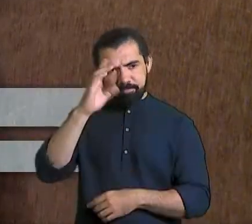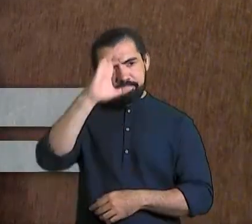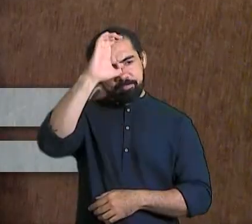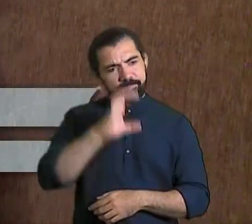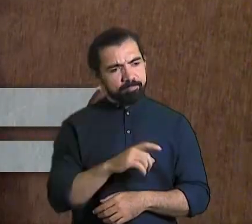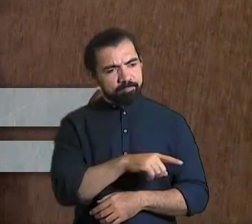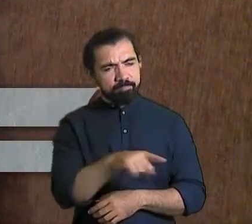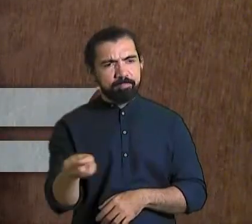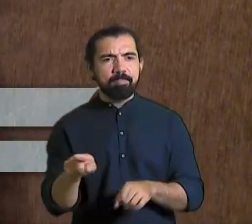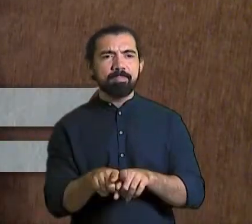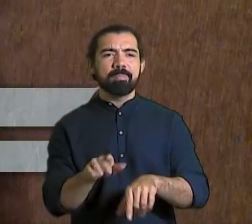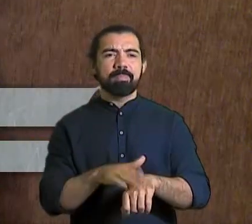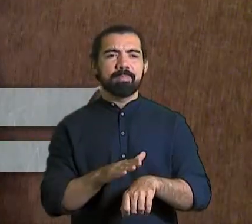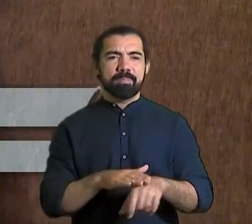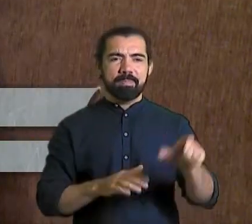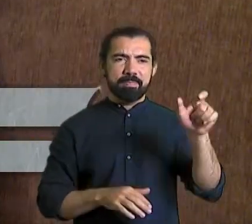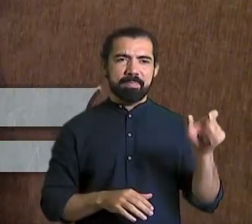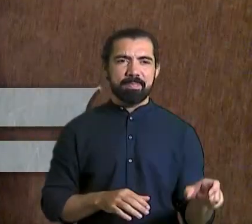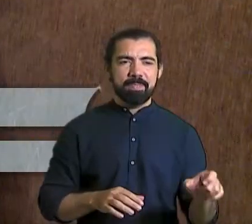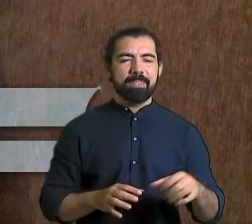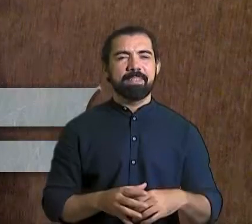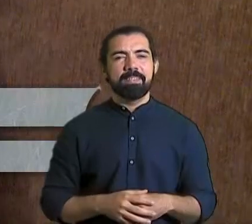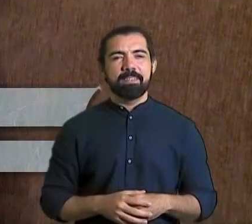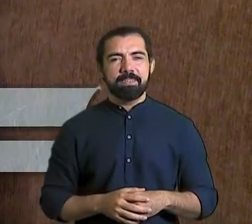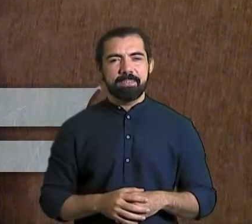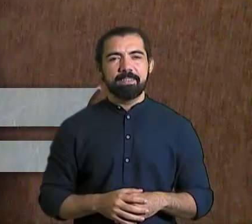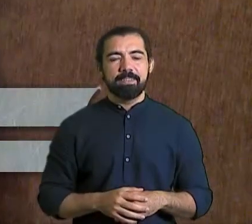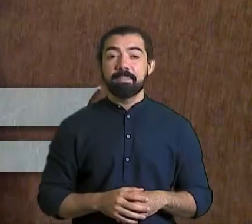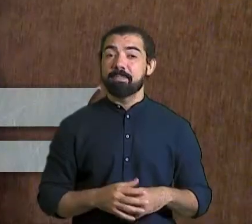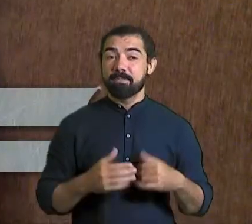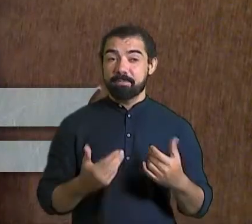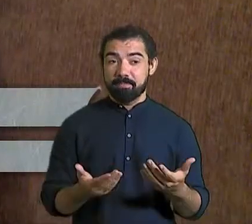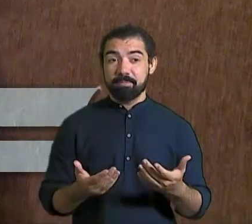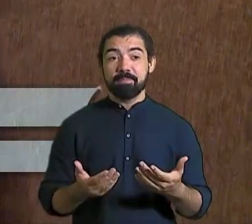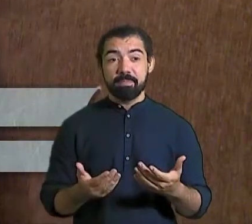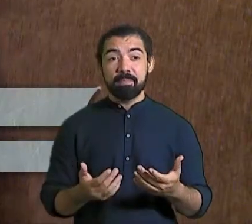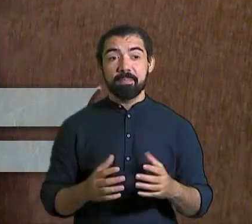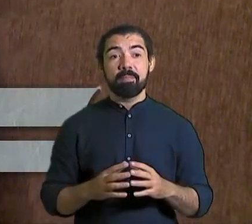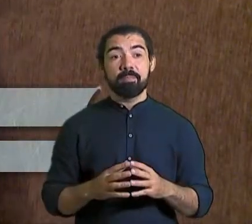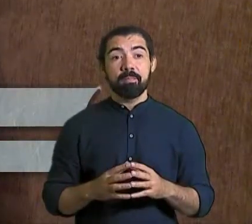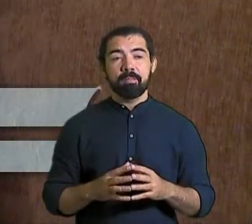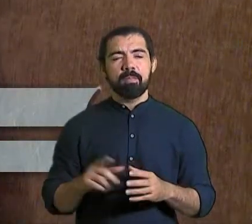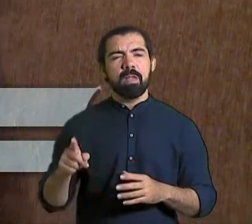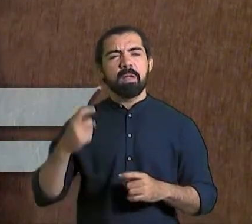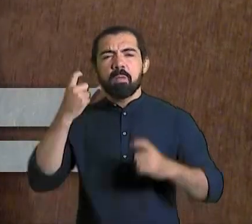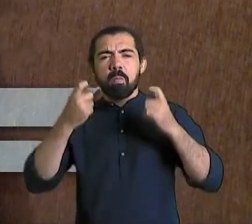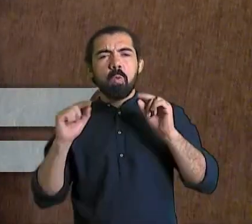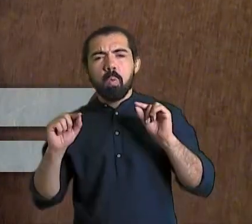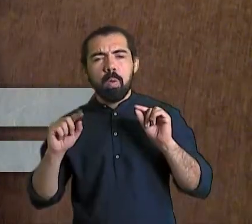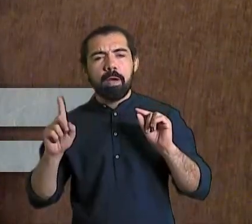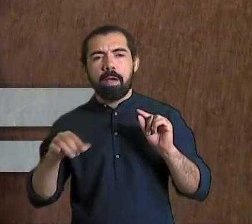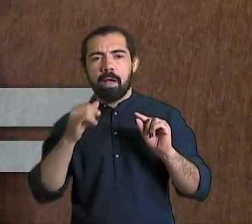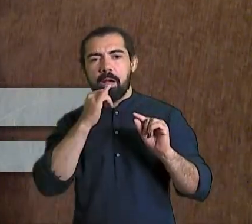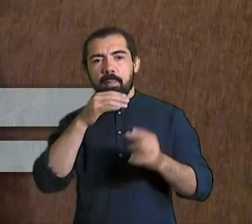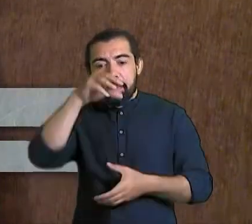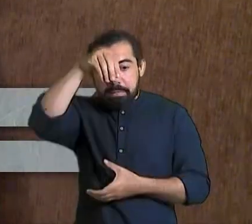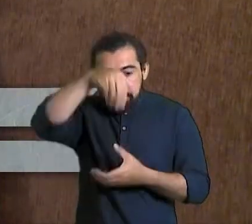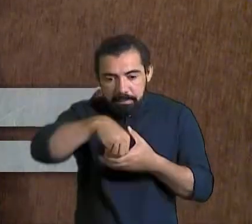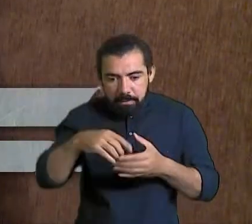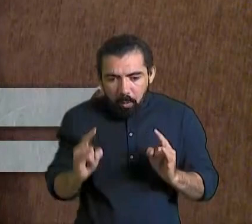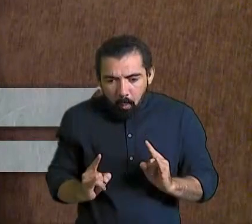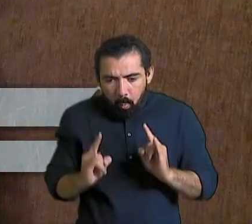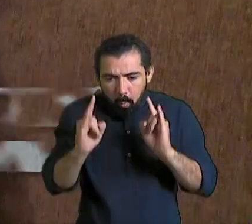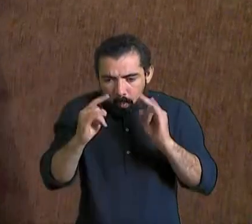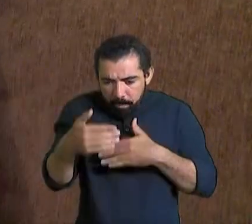com o jurisdicionado, né? A Justiça Federal, ela não se preocupa só com as quatro paredes, com o que está dentro da